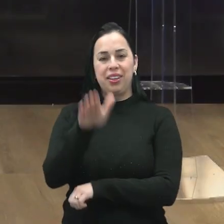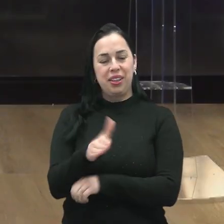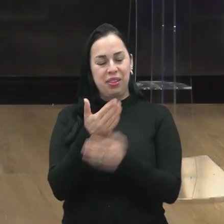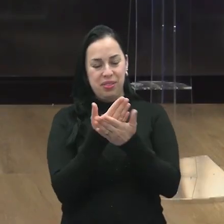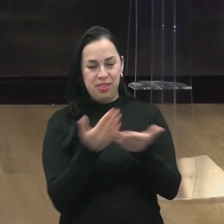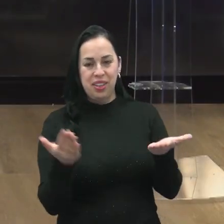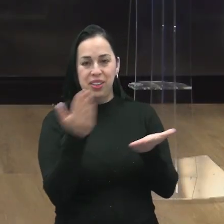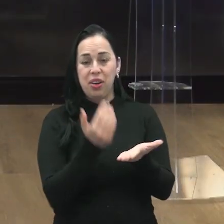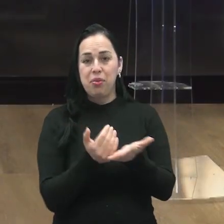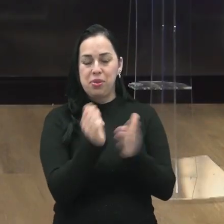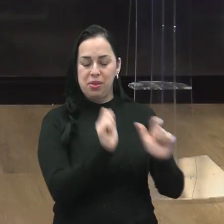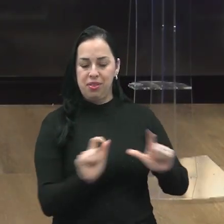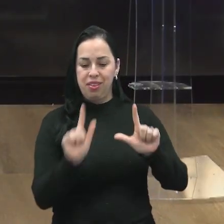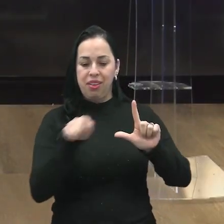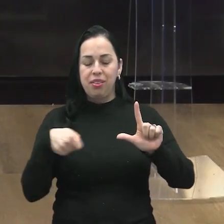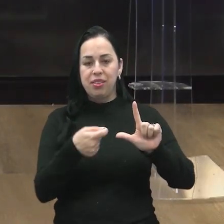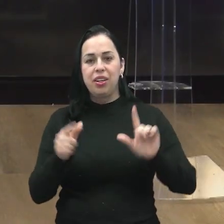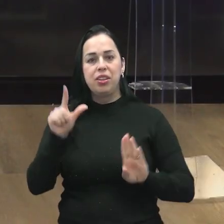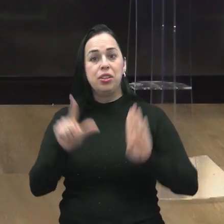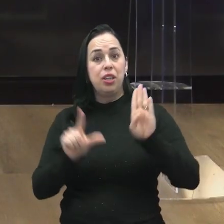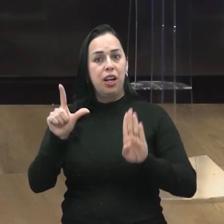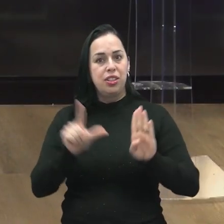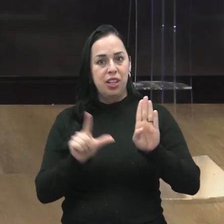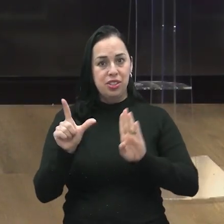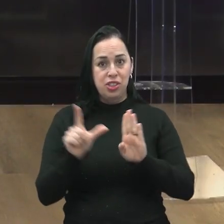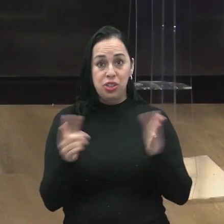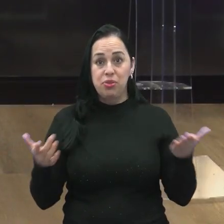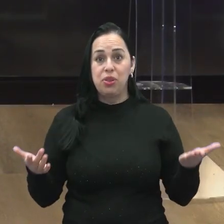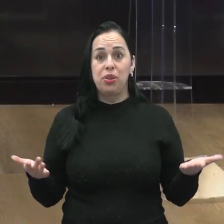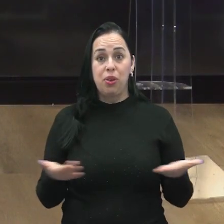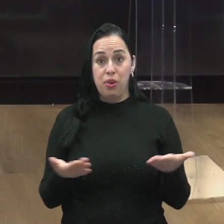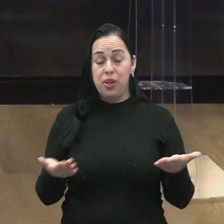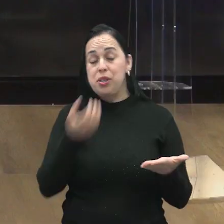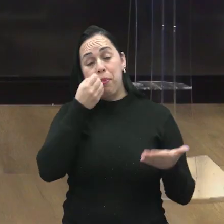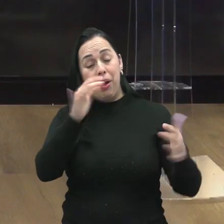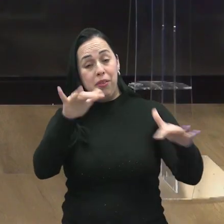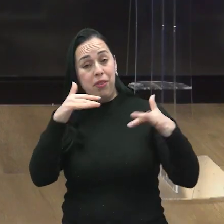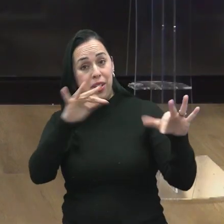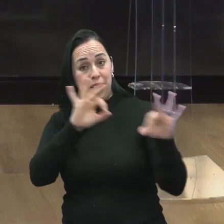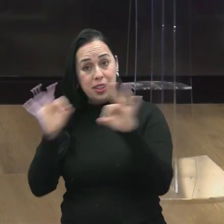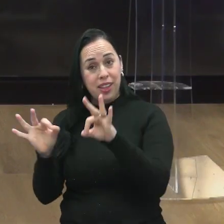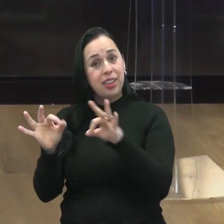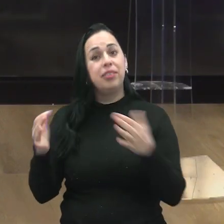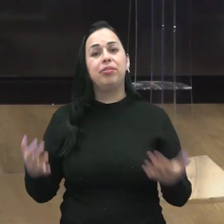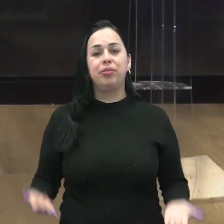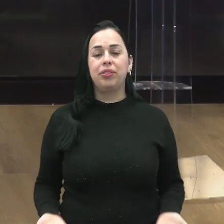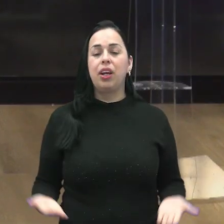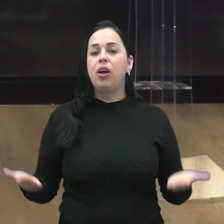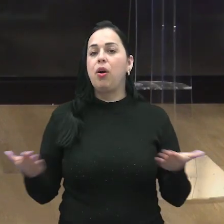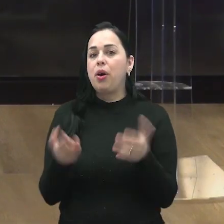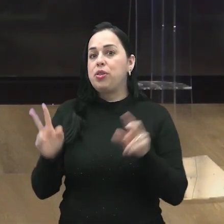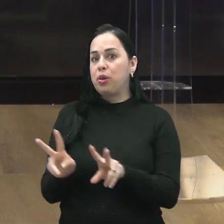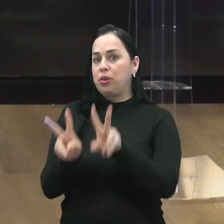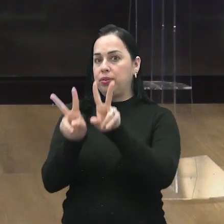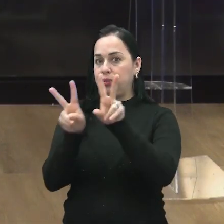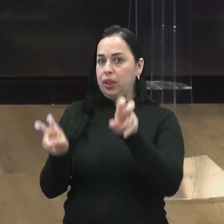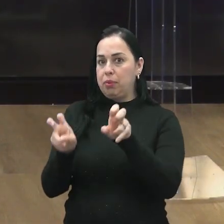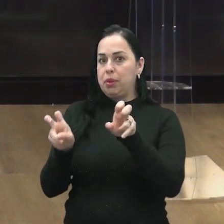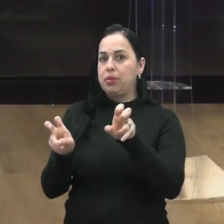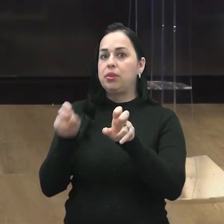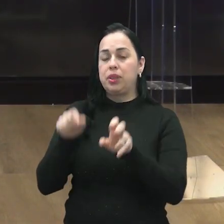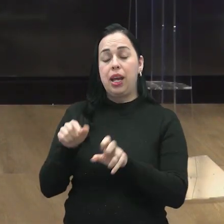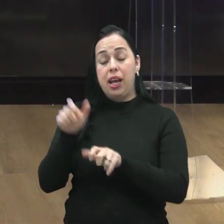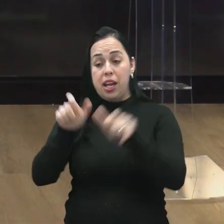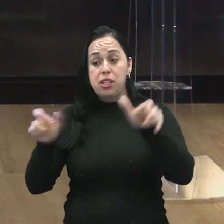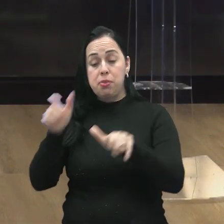Ótima tarde para você. Está no ar mais uma edição do Boletim Legislativo. Seja bem-vinda, seja bem-vindo. Hoje vamos falar sobre o aumento